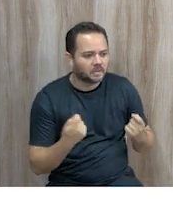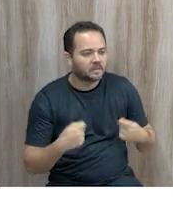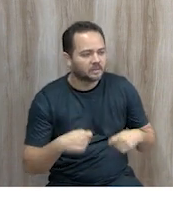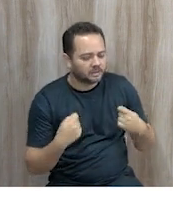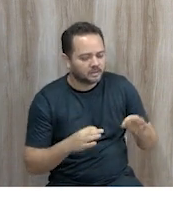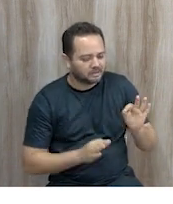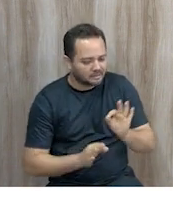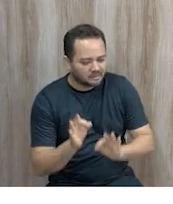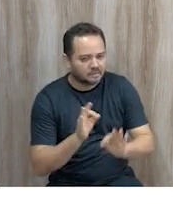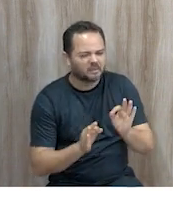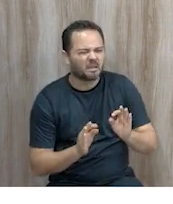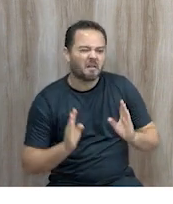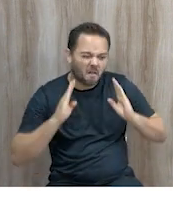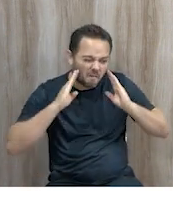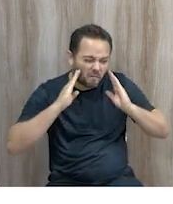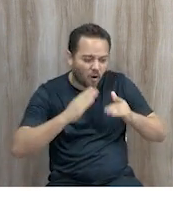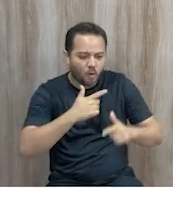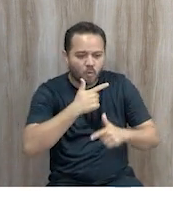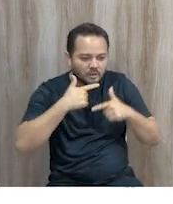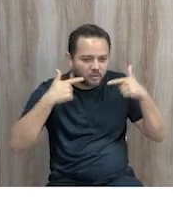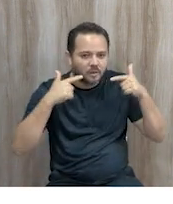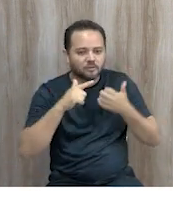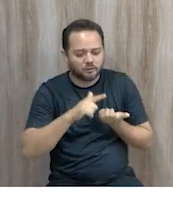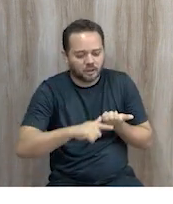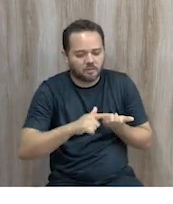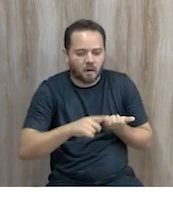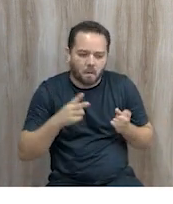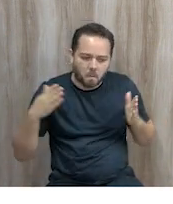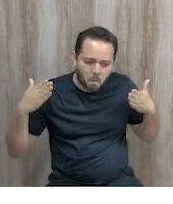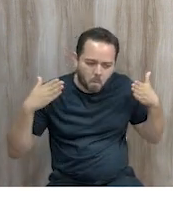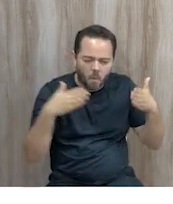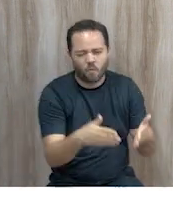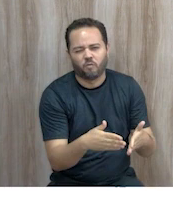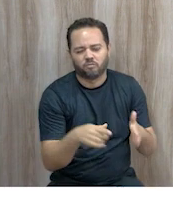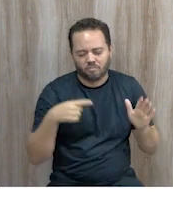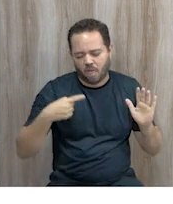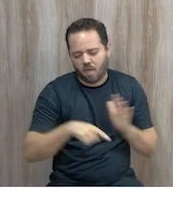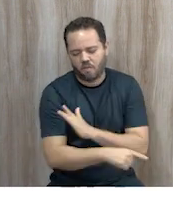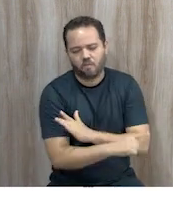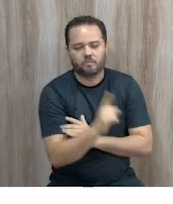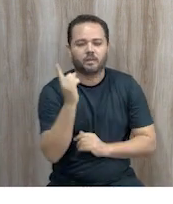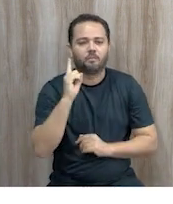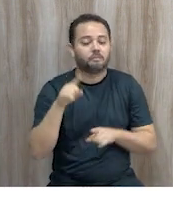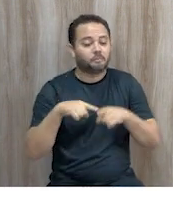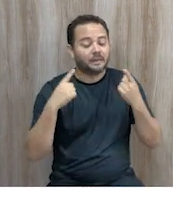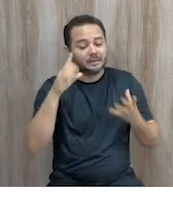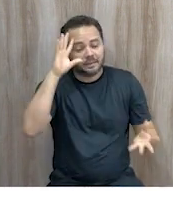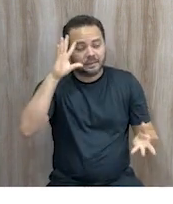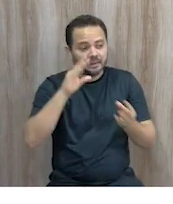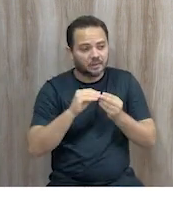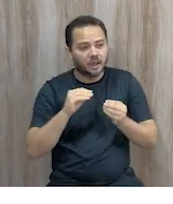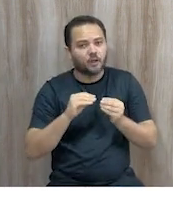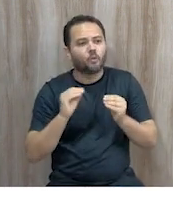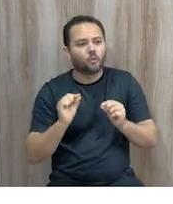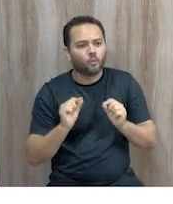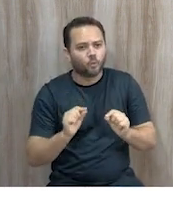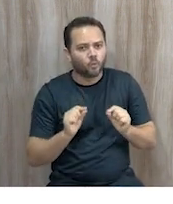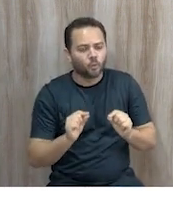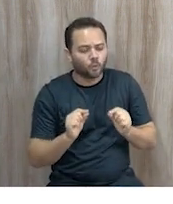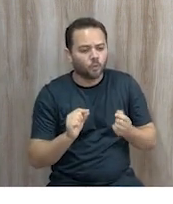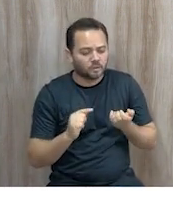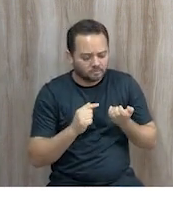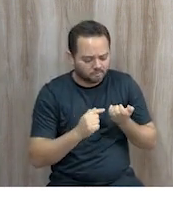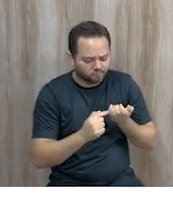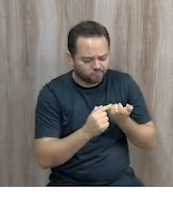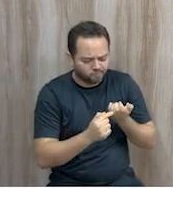entrar muito em sorriso gengival, mas a gente sabe que para eu conseguir estética no paciente, O zênite gengival do incisivo central,